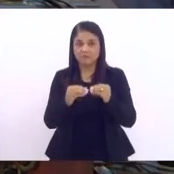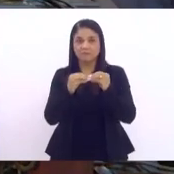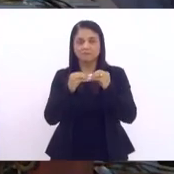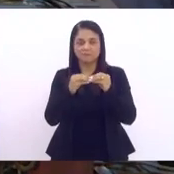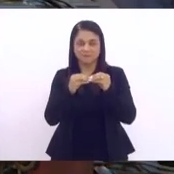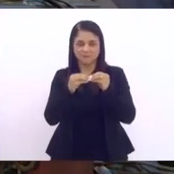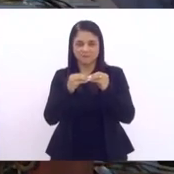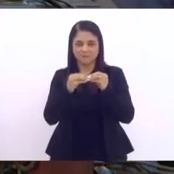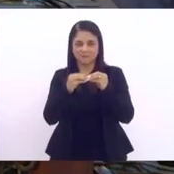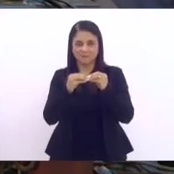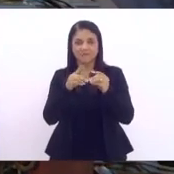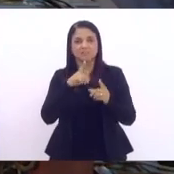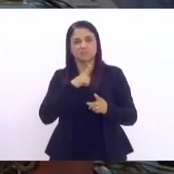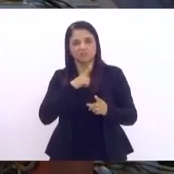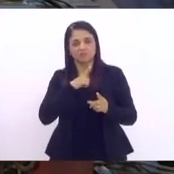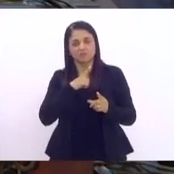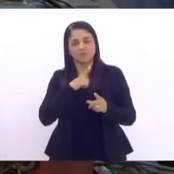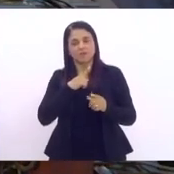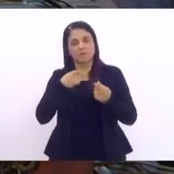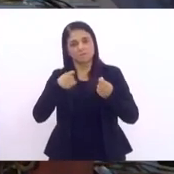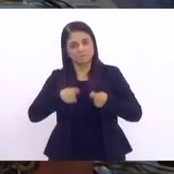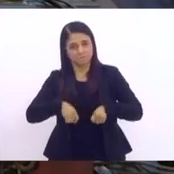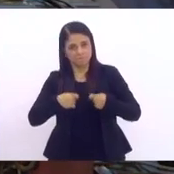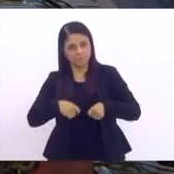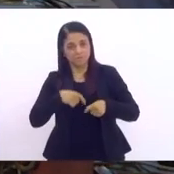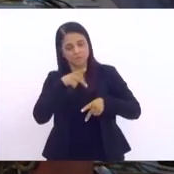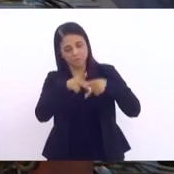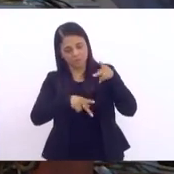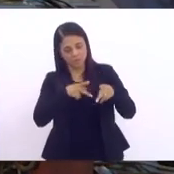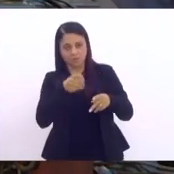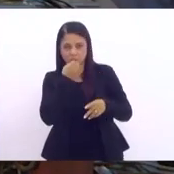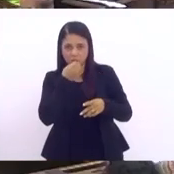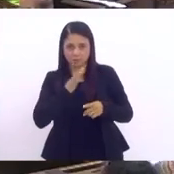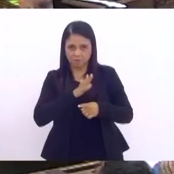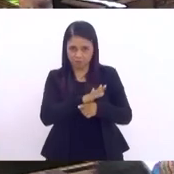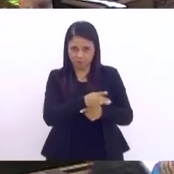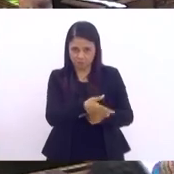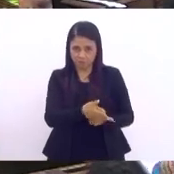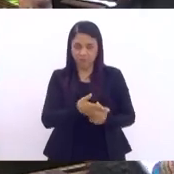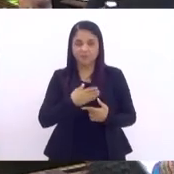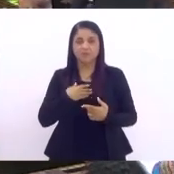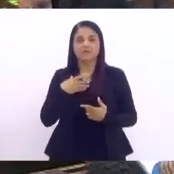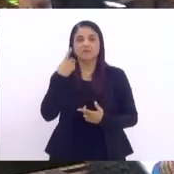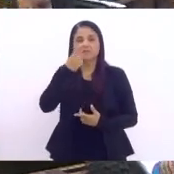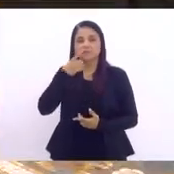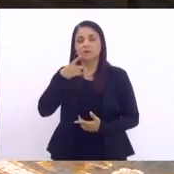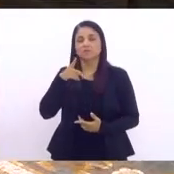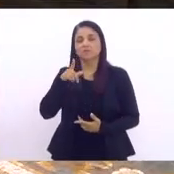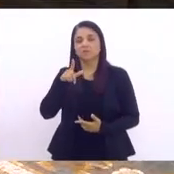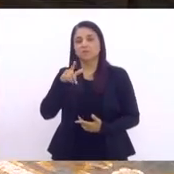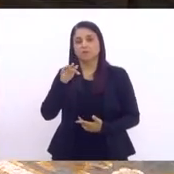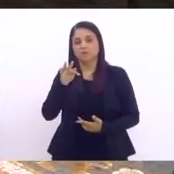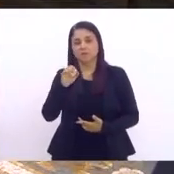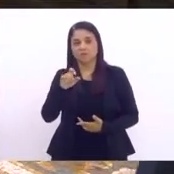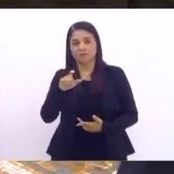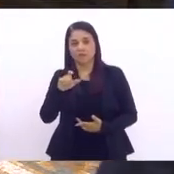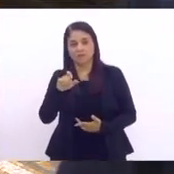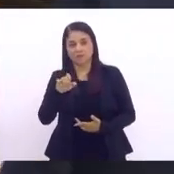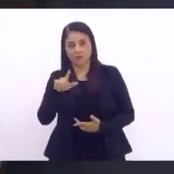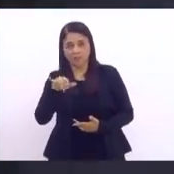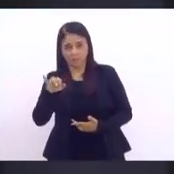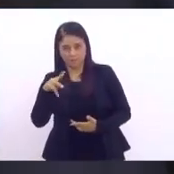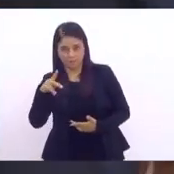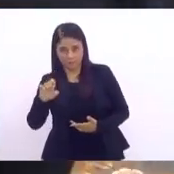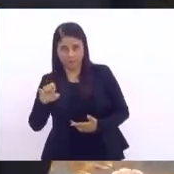necessidade para o bem da população. Deputado Felipe Soares. Senhor presidente, eu queria agradecer a sensibilidade de Vossa Excelência